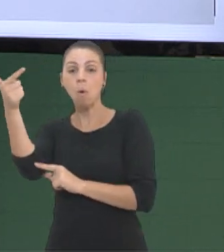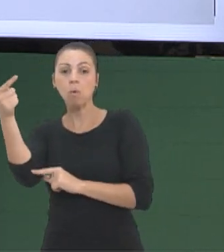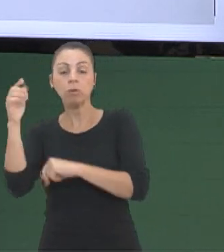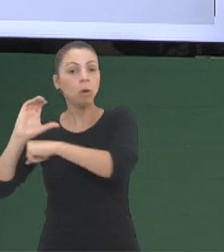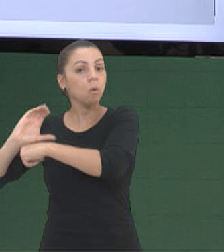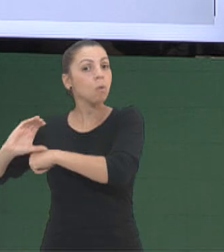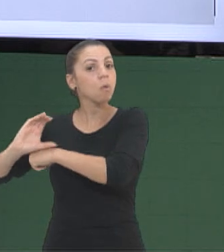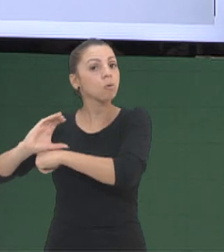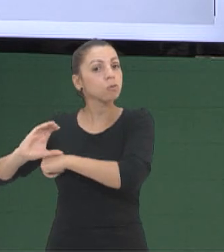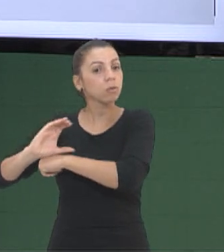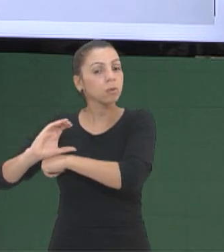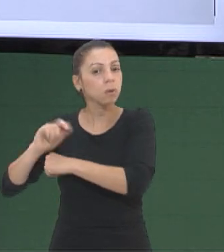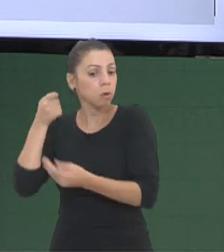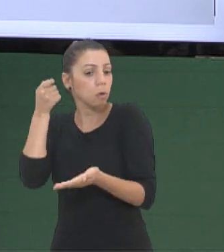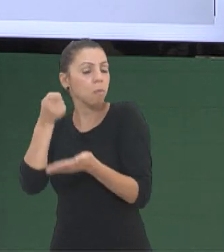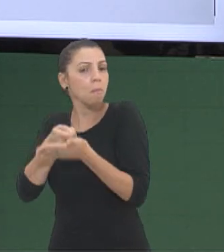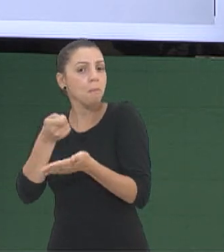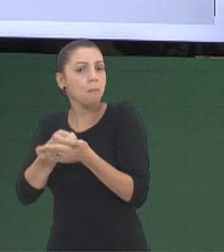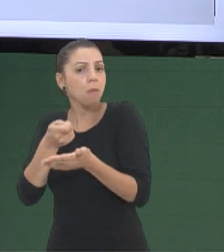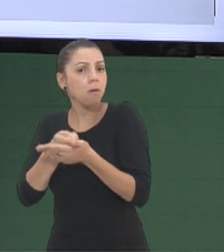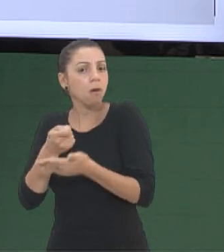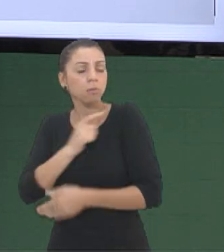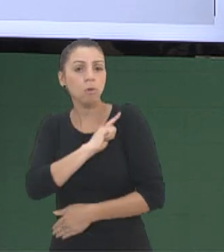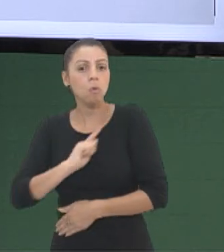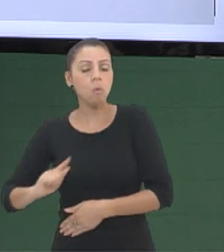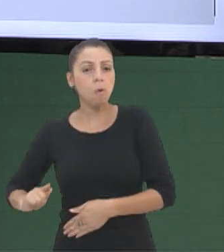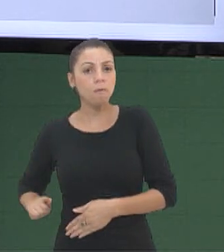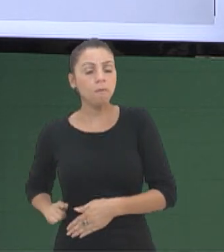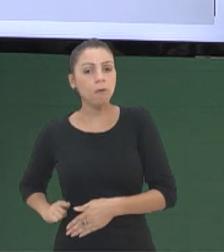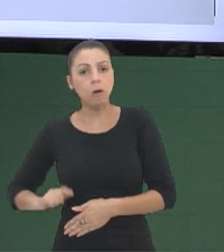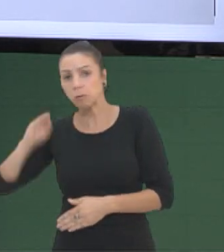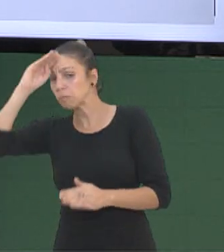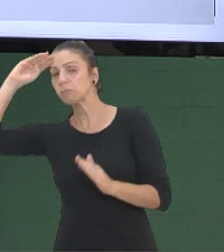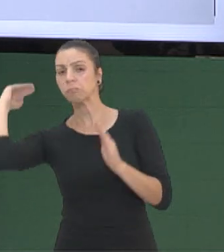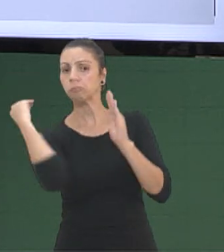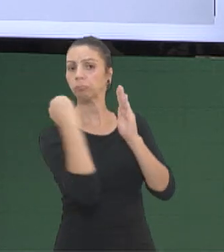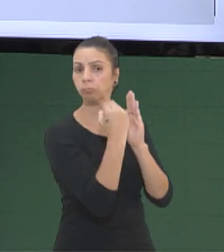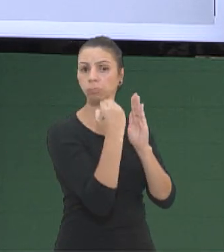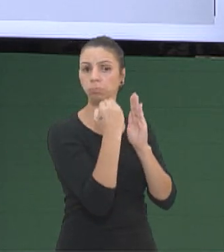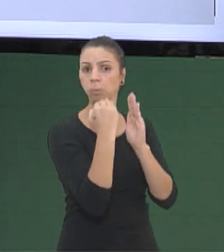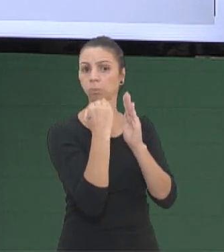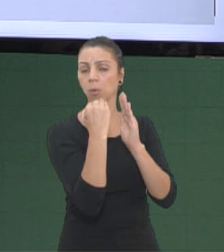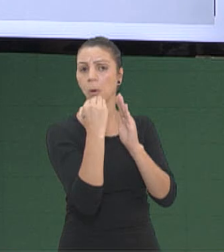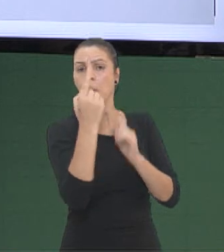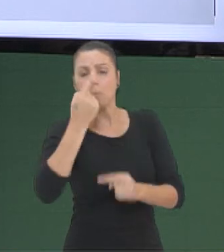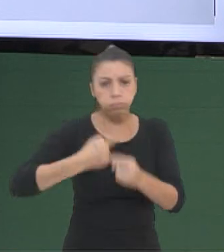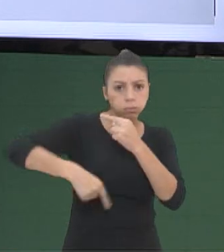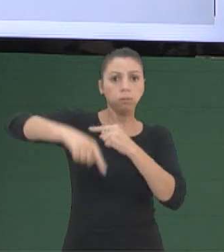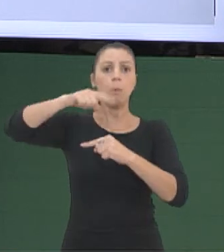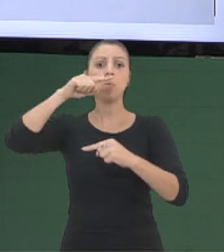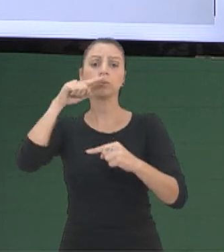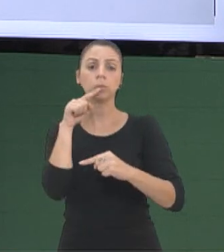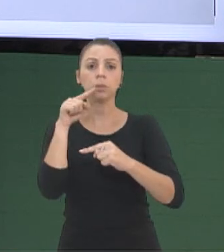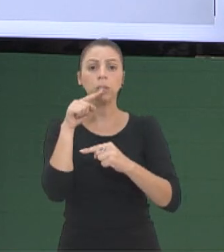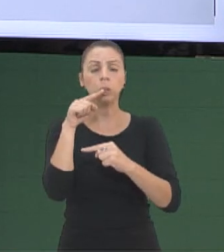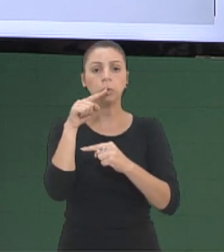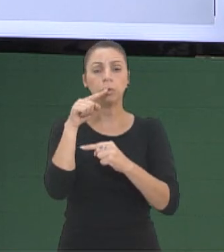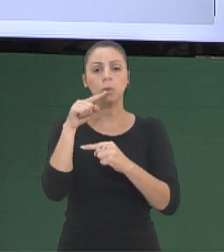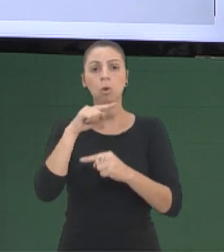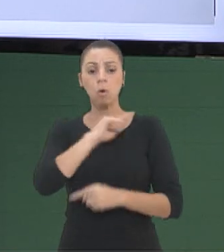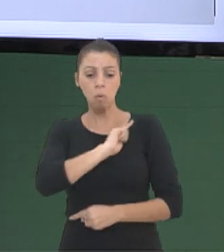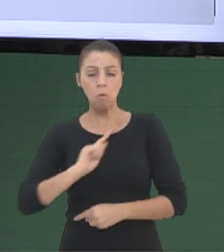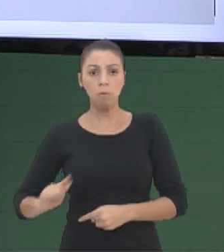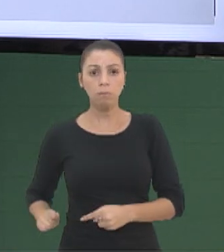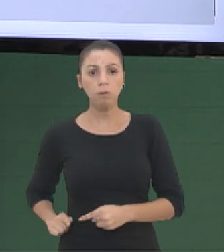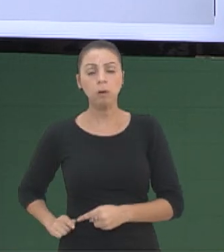que obrigasse o governo a segui-la, mudando totalmente o andamento do governo,